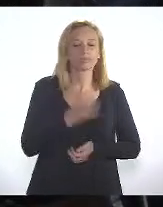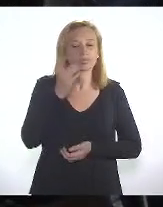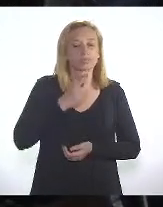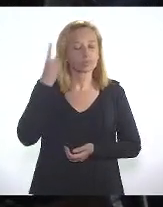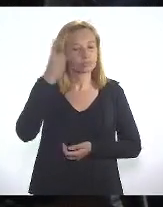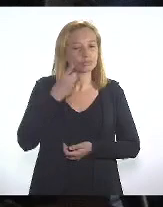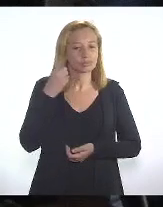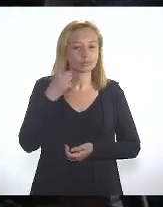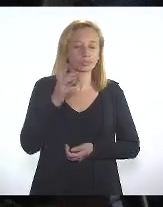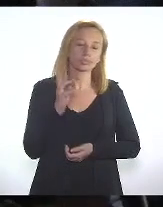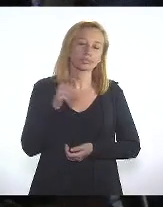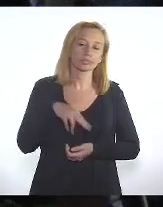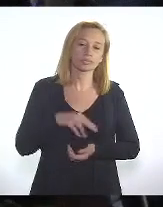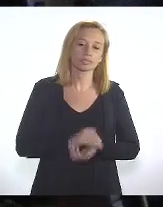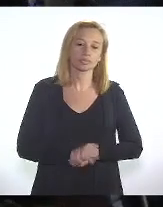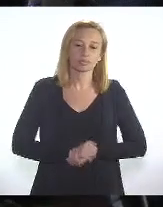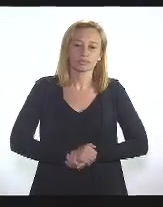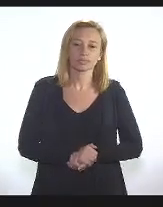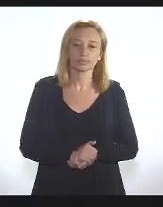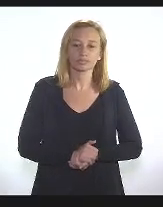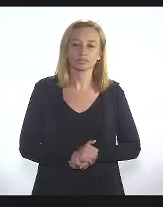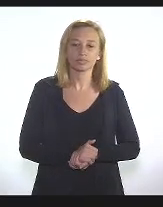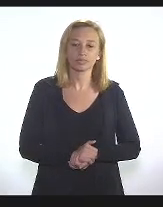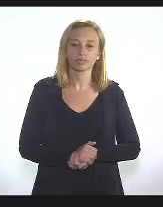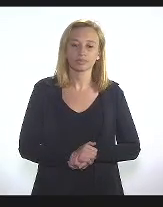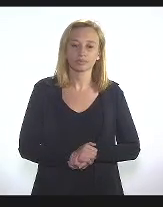deputado Renan Ferreirinha.